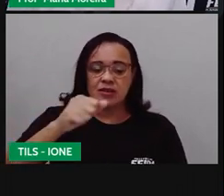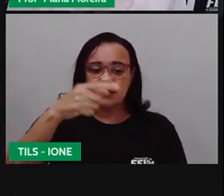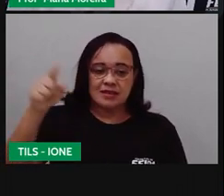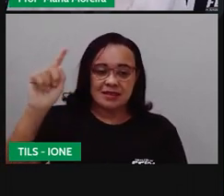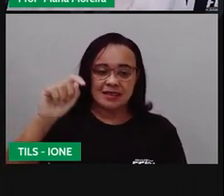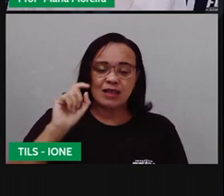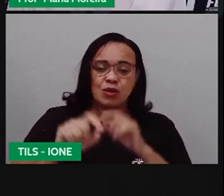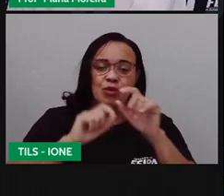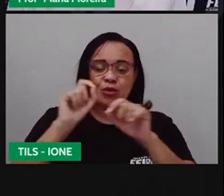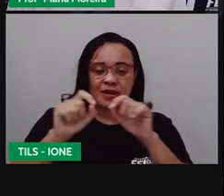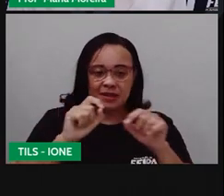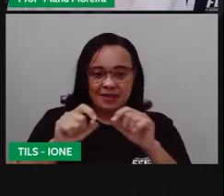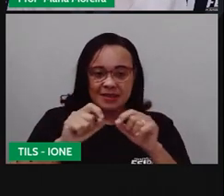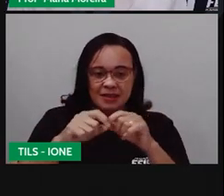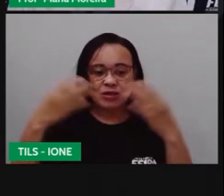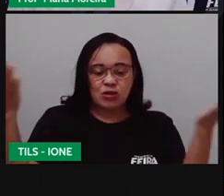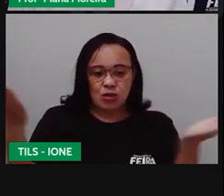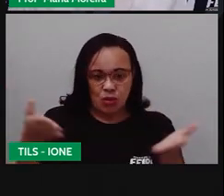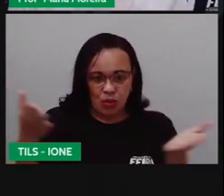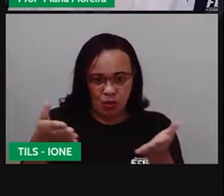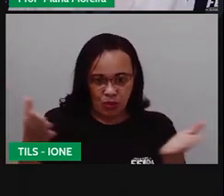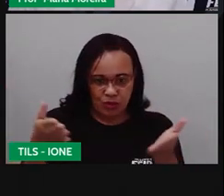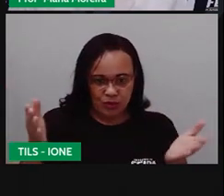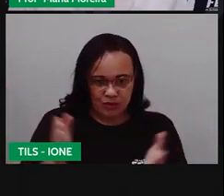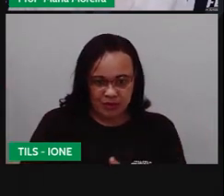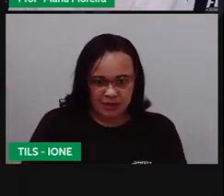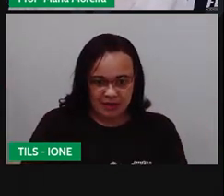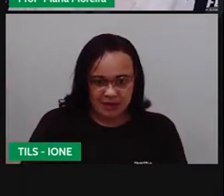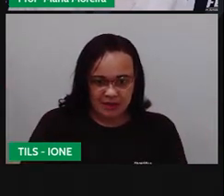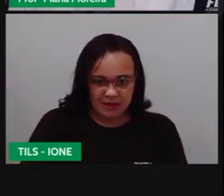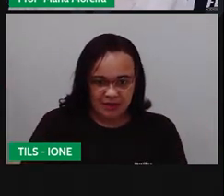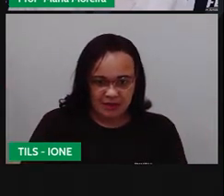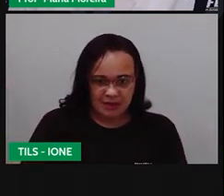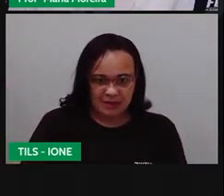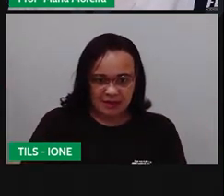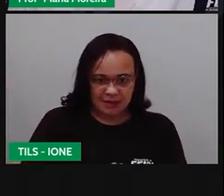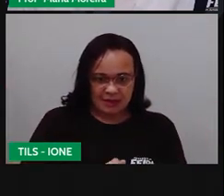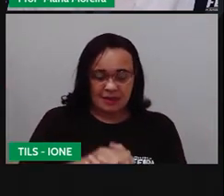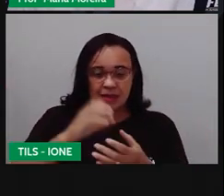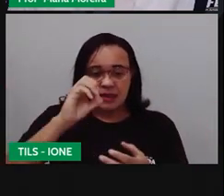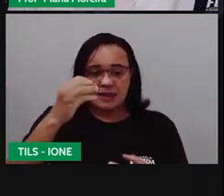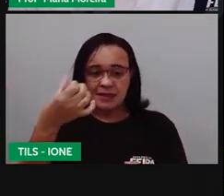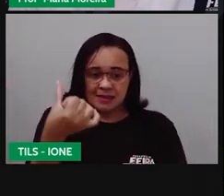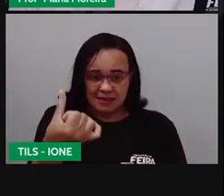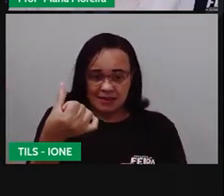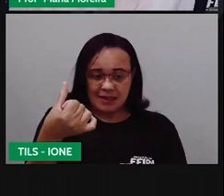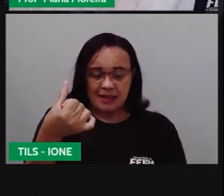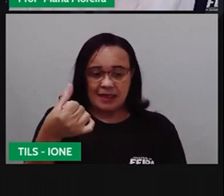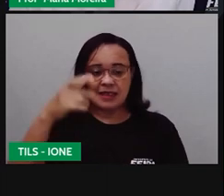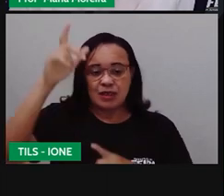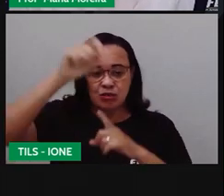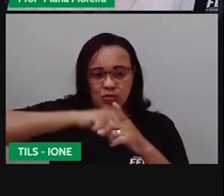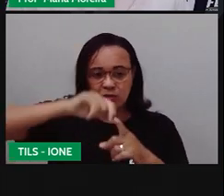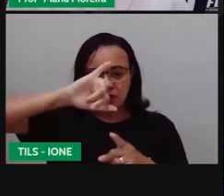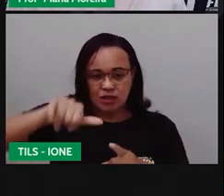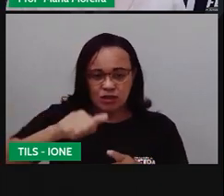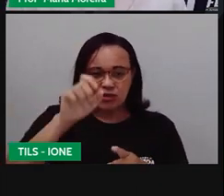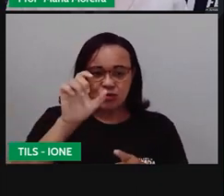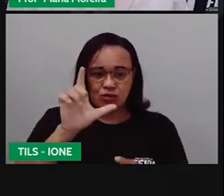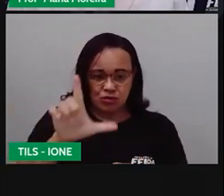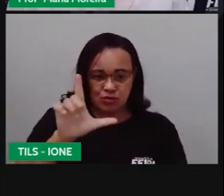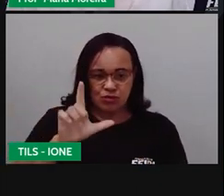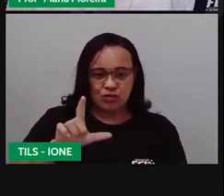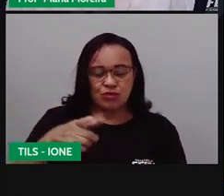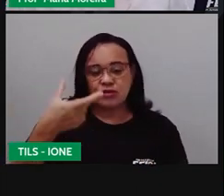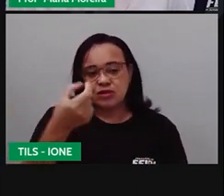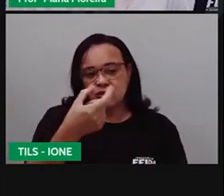minha tia, Nayara. Um beijo para ela. Interessante que, como ela é a tia mais nova, eu não chamo ela de